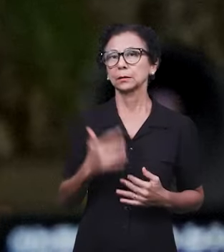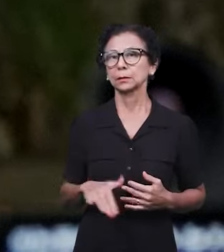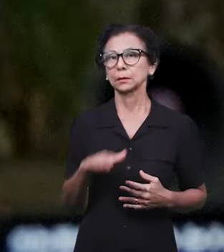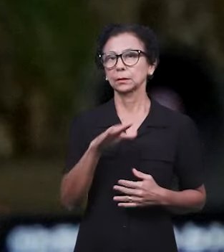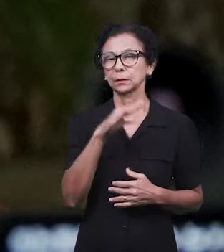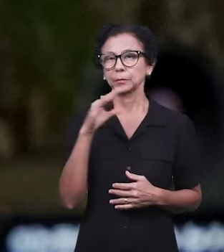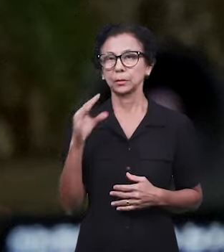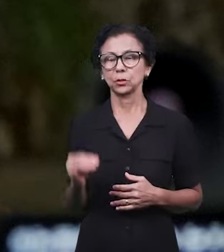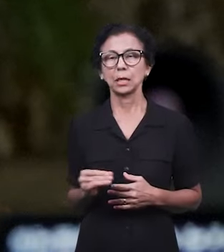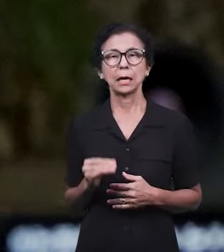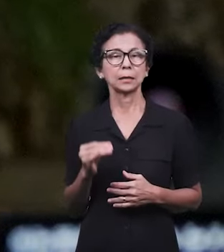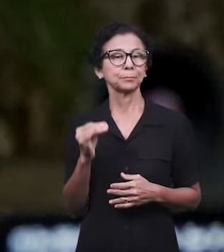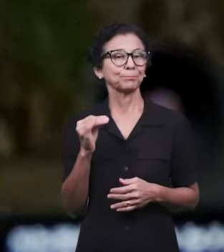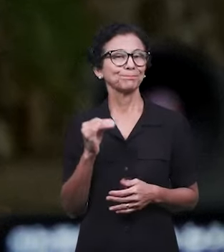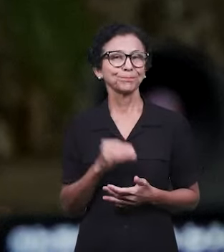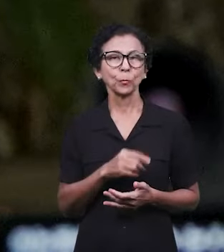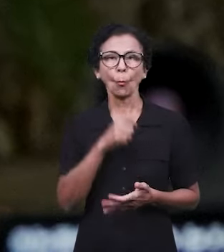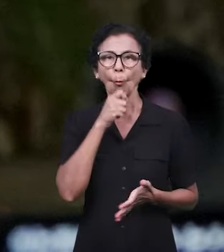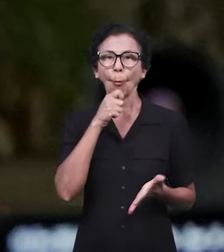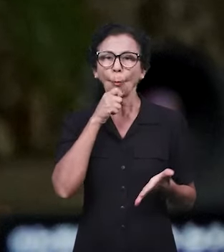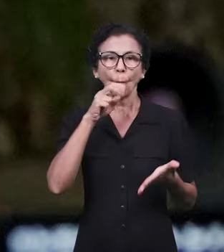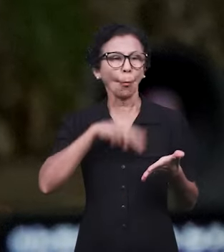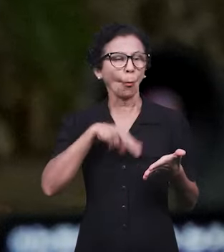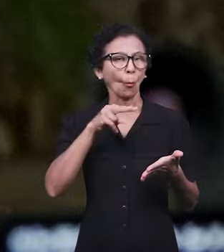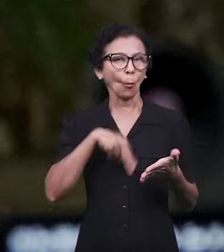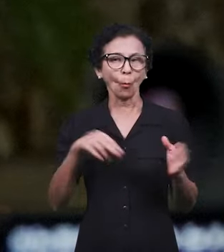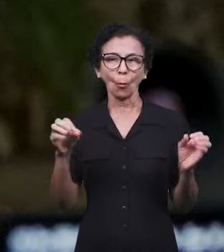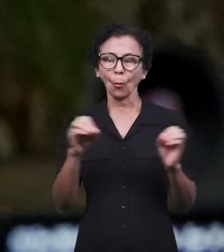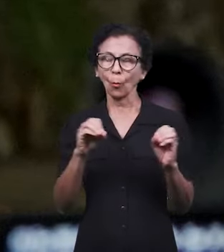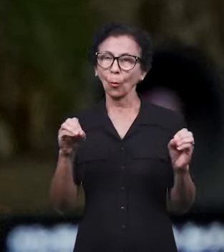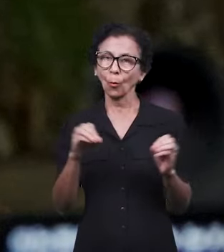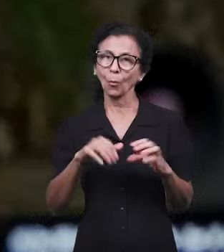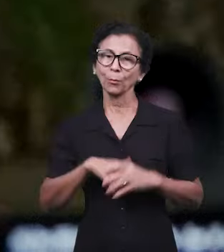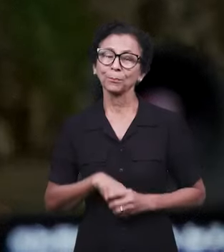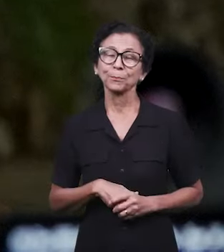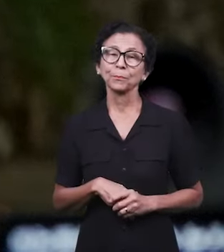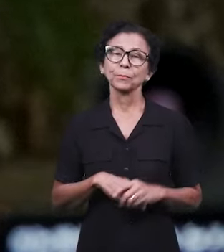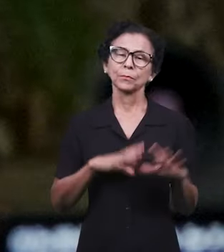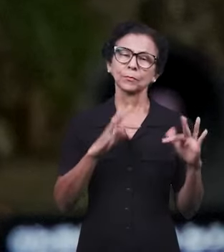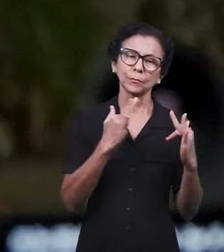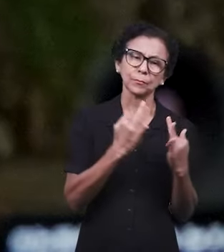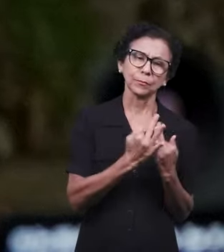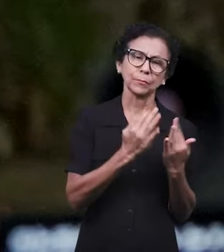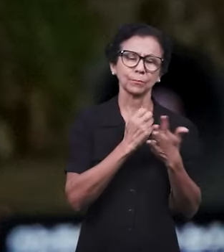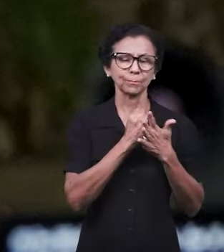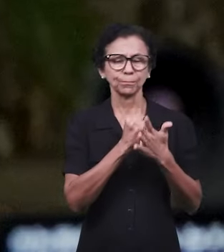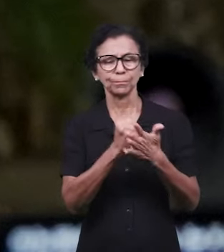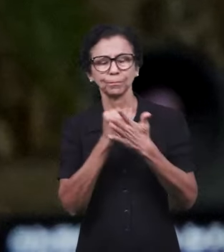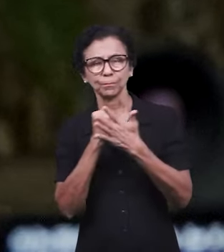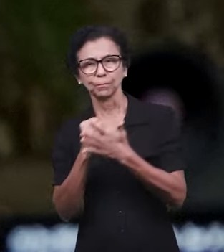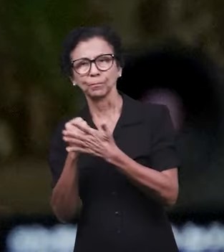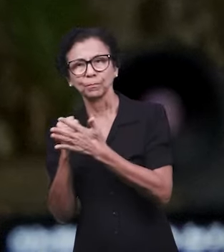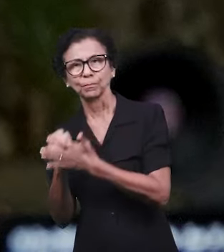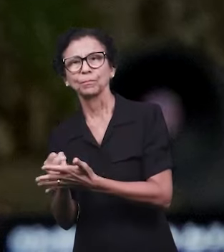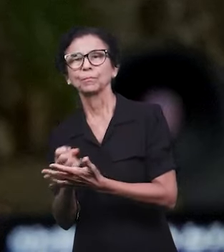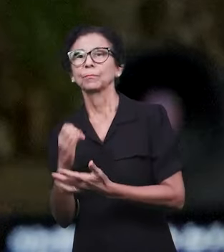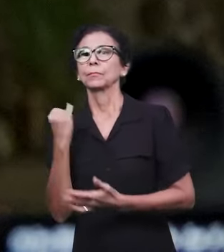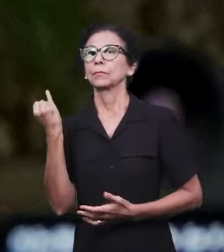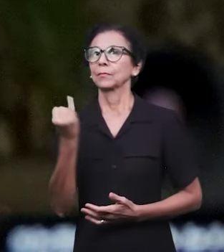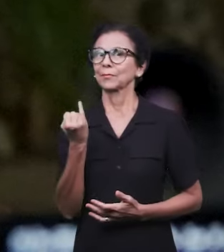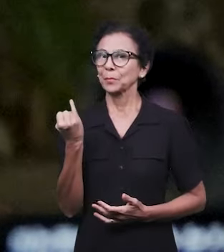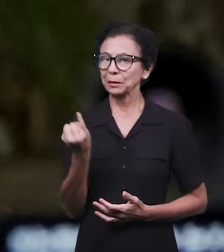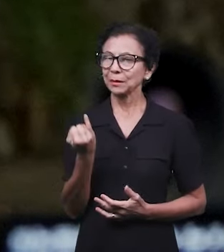esse desejo de aprender. Mas eu sempre repito, eu devo fazer pelo outro aquilo que ele ainda não faz sozinho. O que ele já sabe